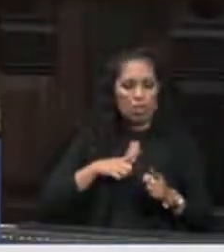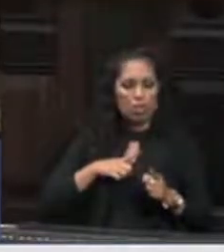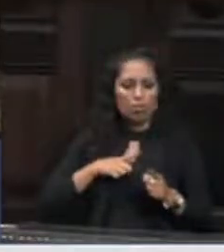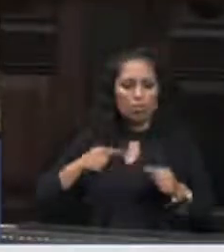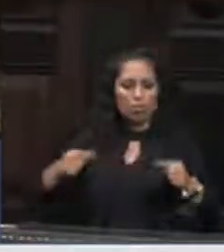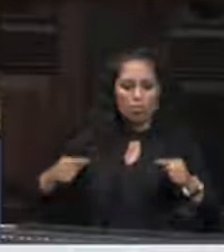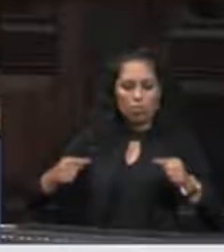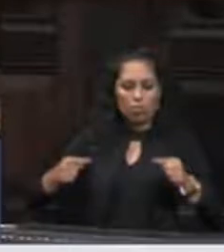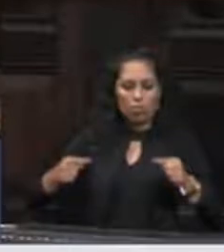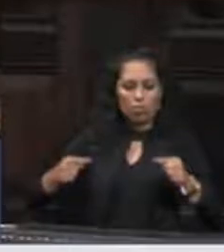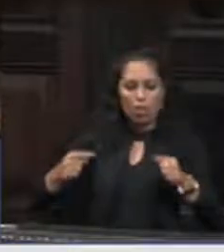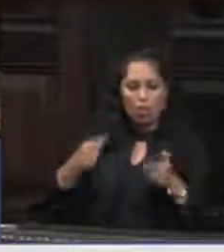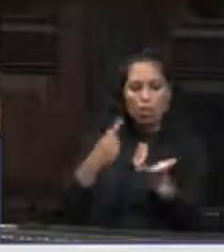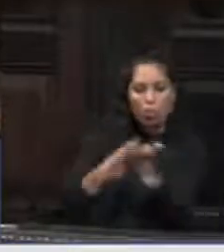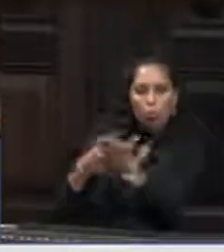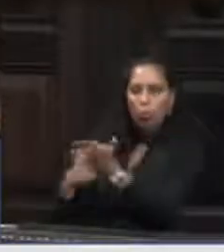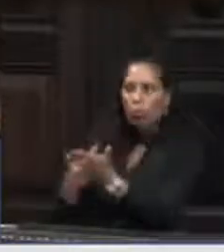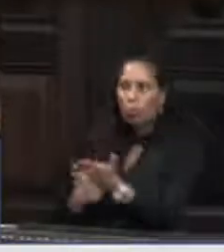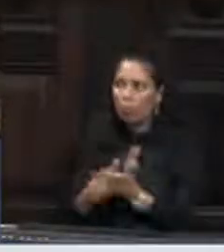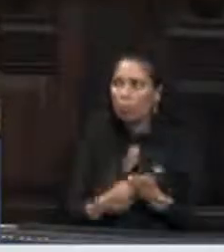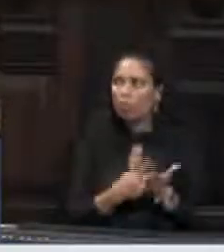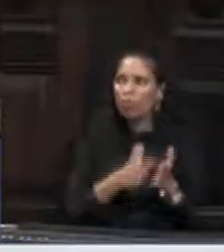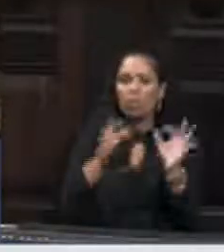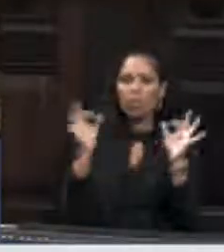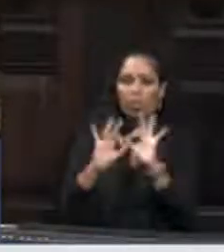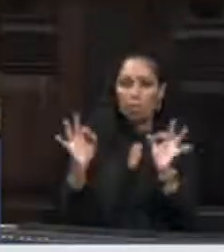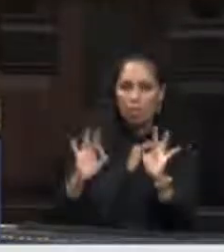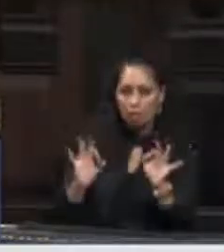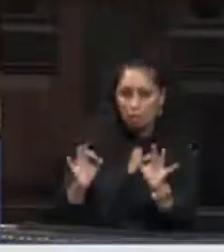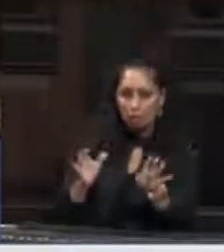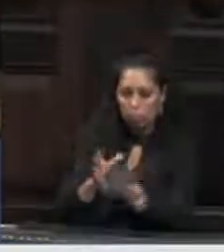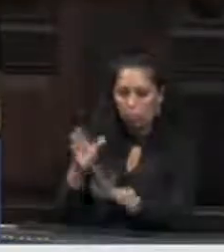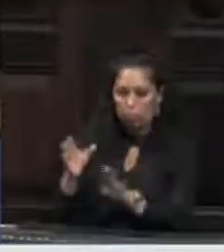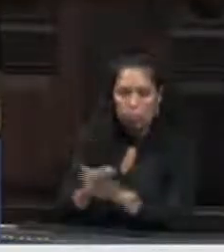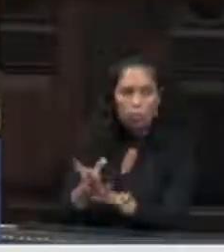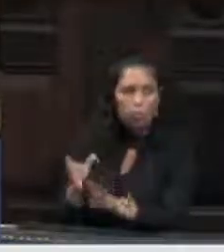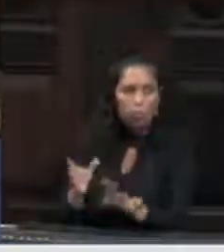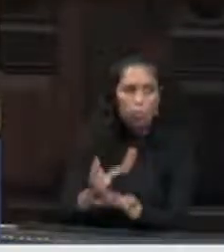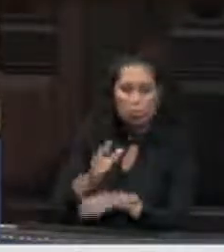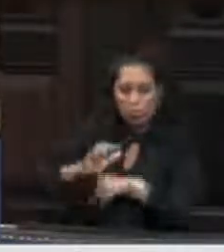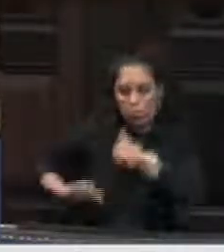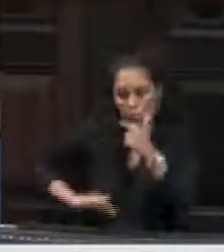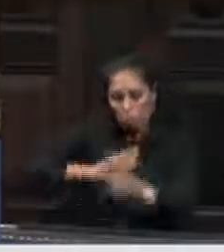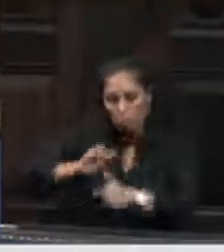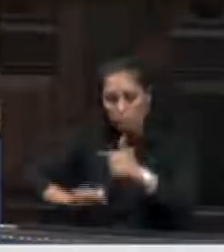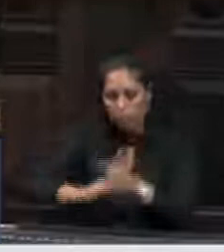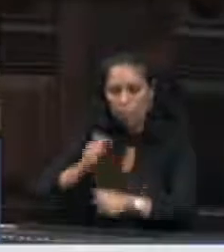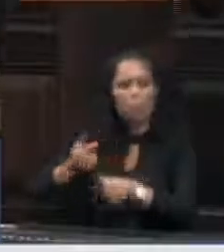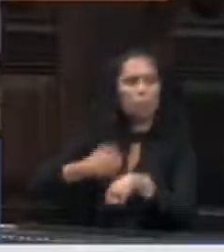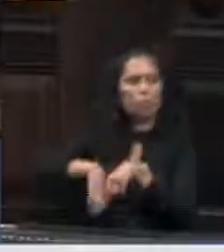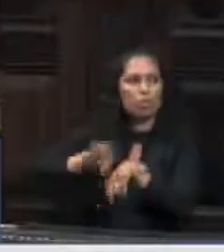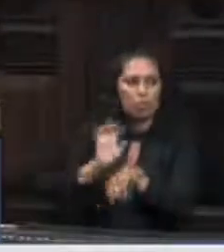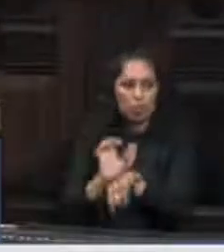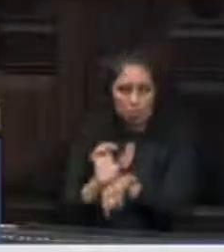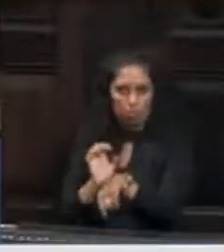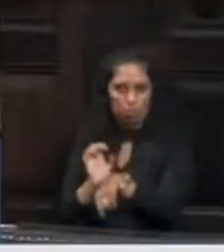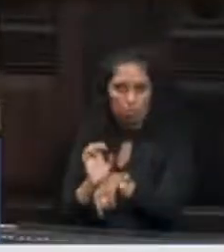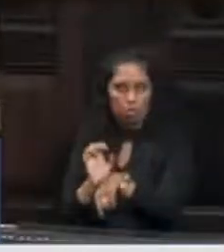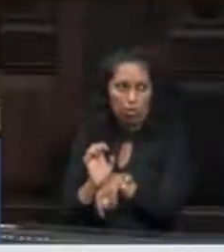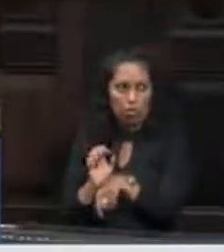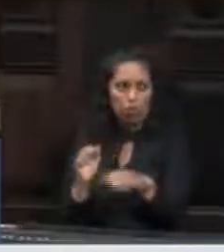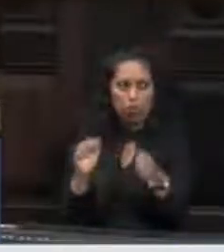mesa de negociação patrocinada pelo Conselho Estadual de Trabalho, Emprego e Geração de Renda entre trabalhadores